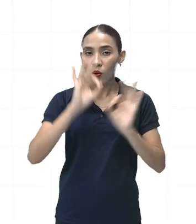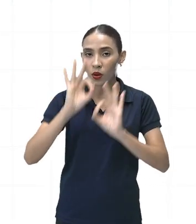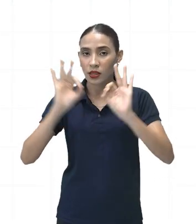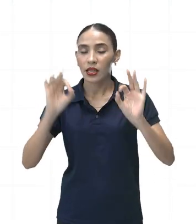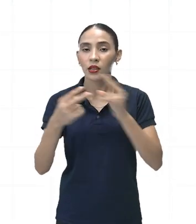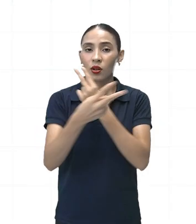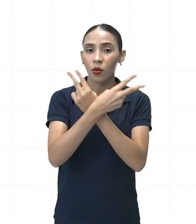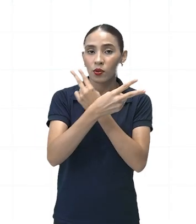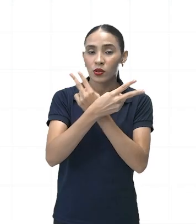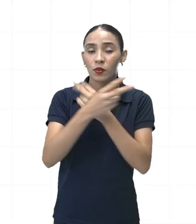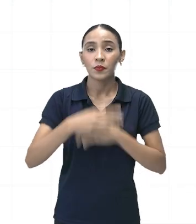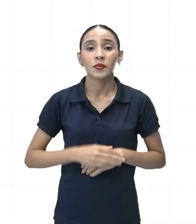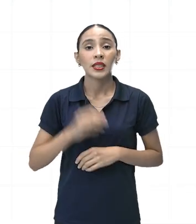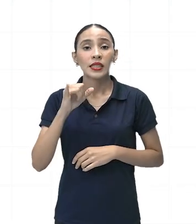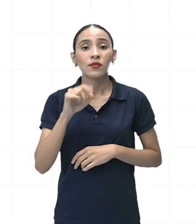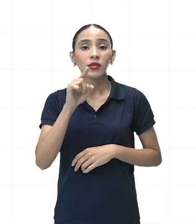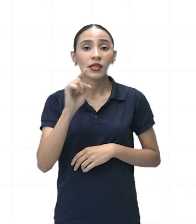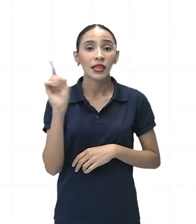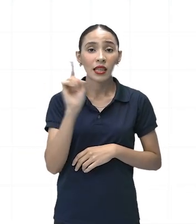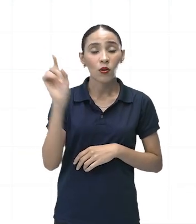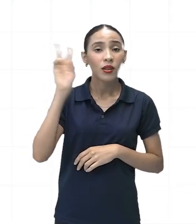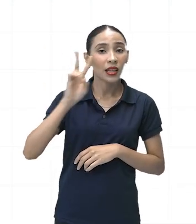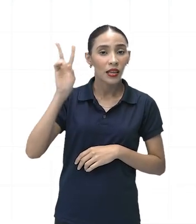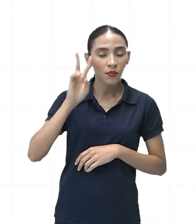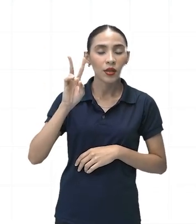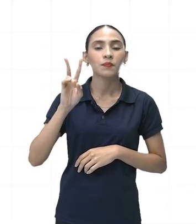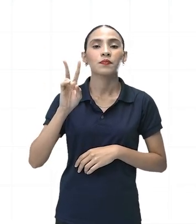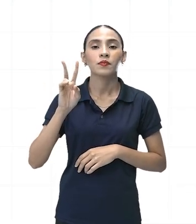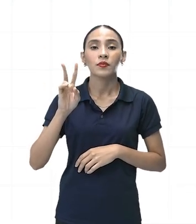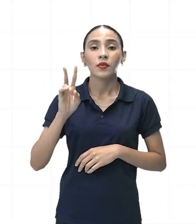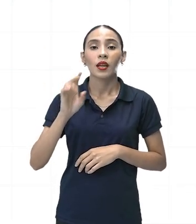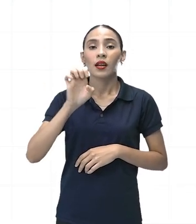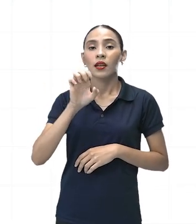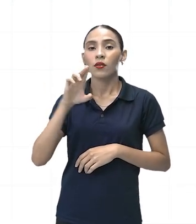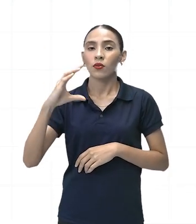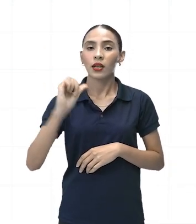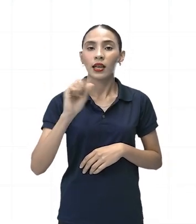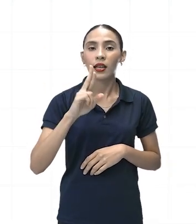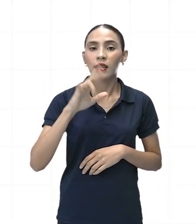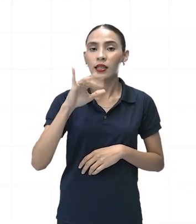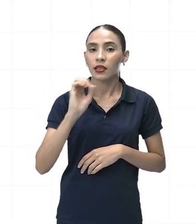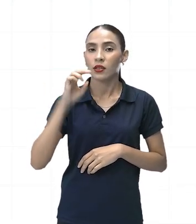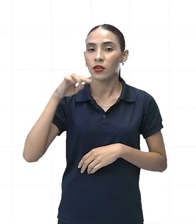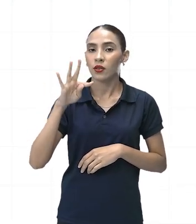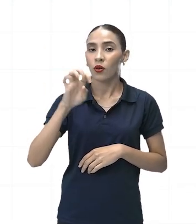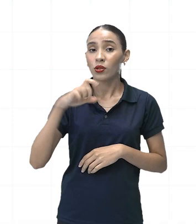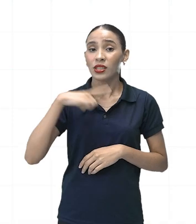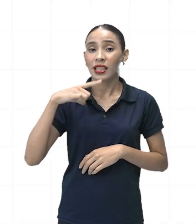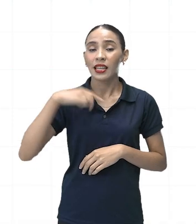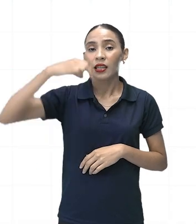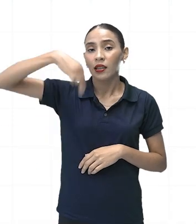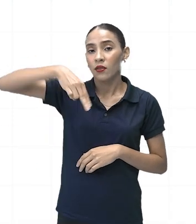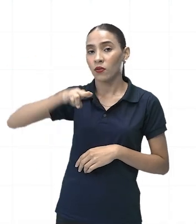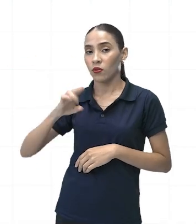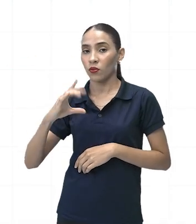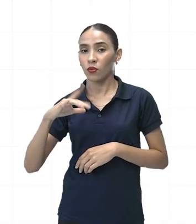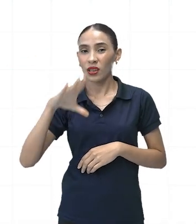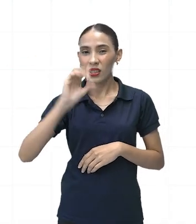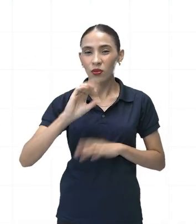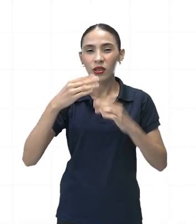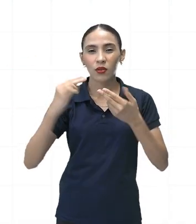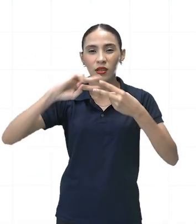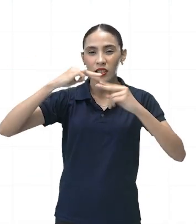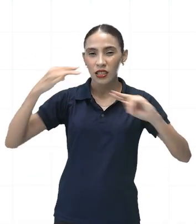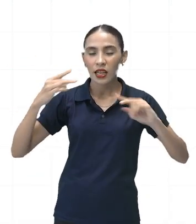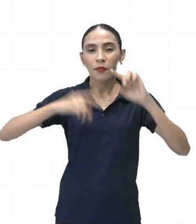em cromossomos. Quem não lembra, mas eu vou recordar para vocês, as células eucariontes são aquelas que têm núcleo, ou seja, esse